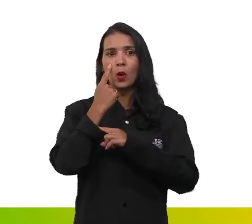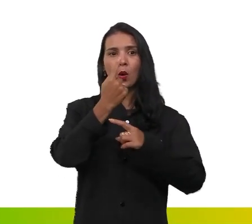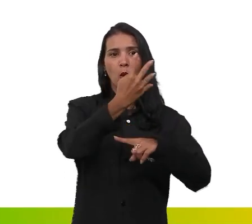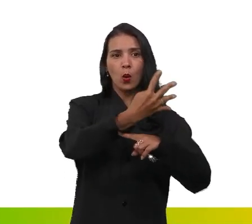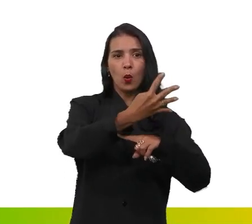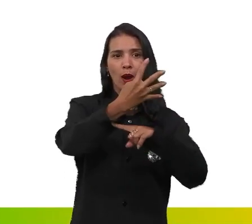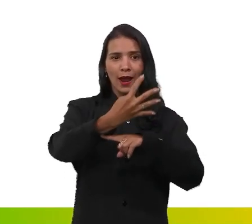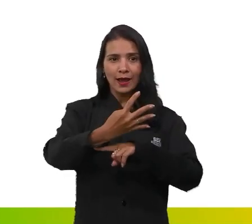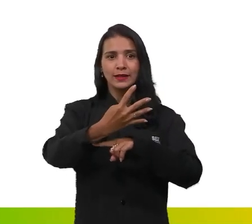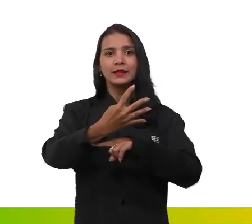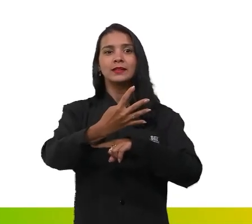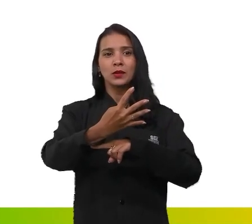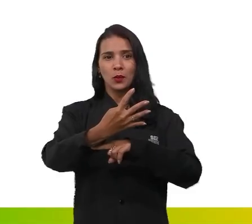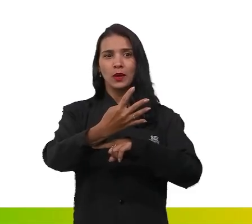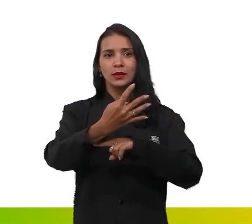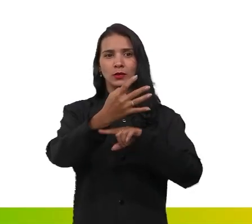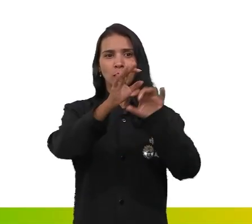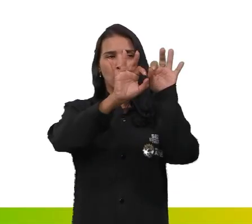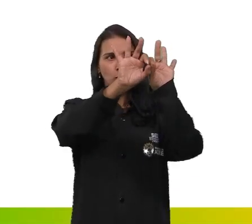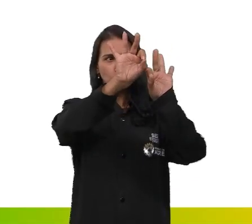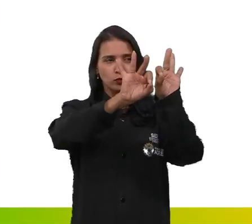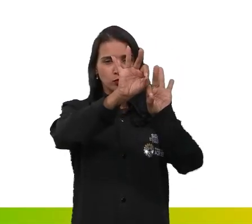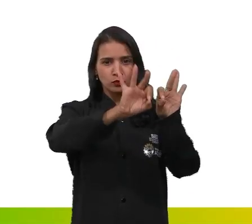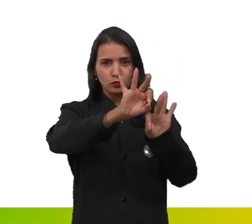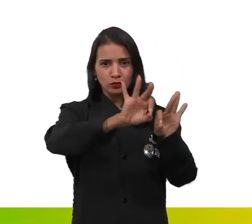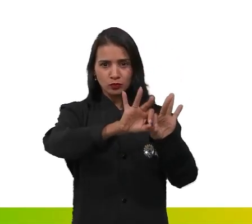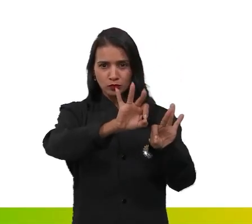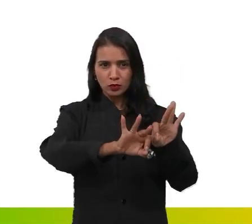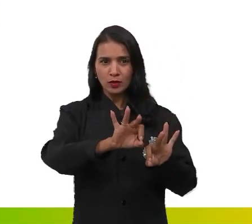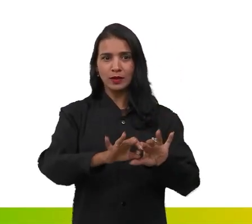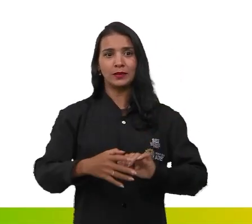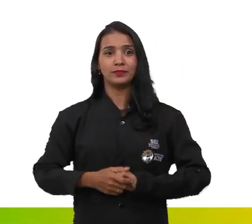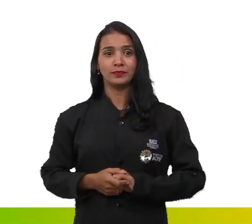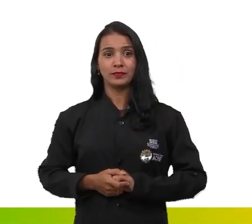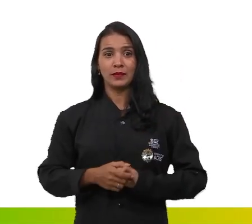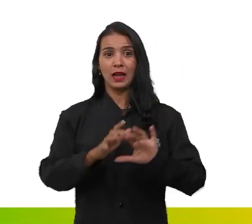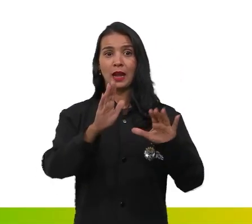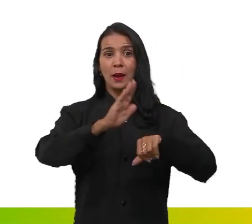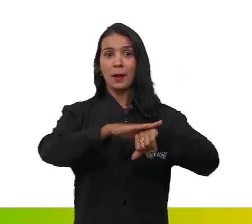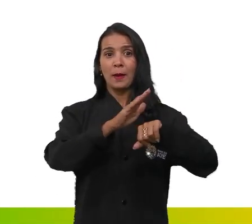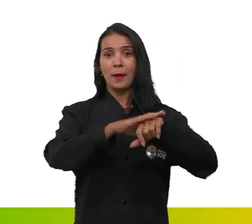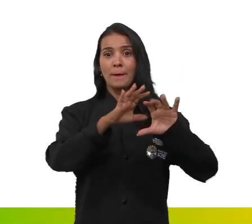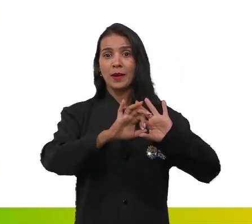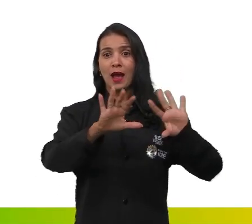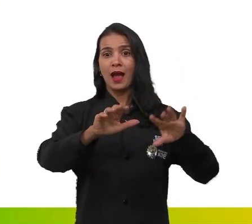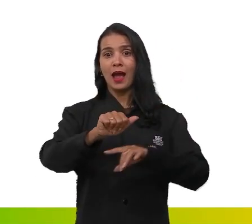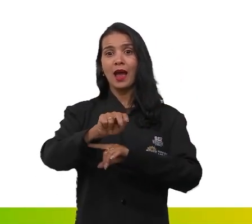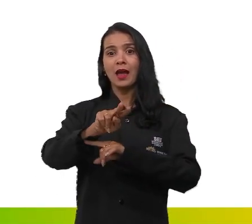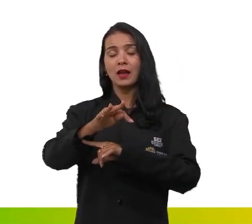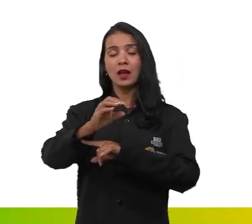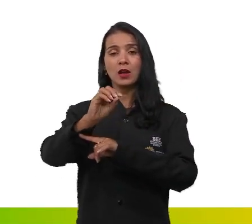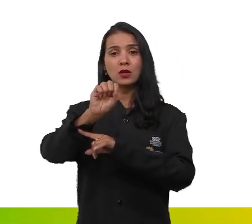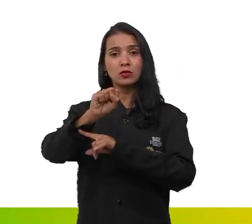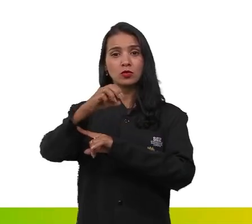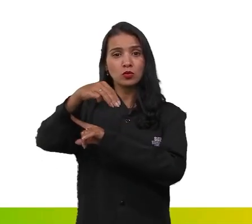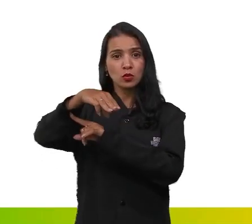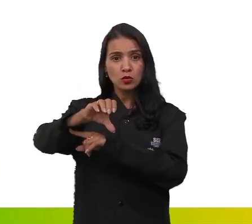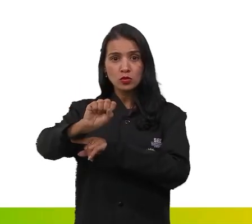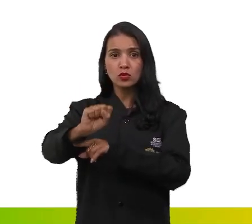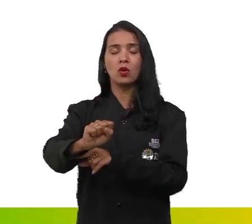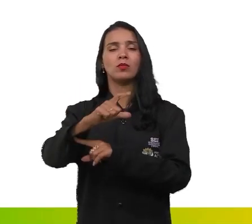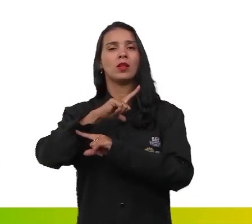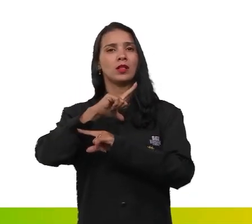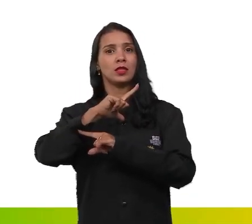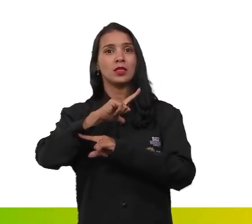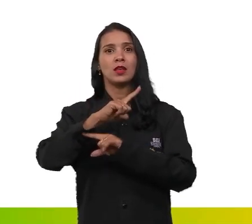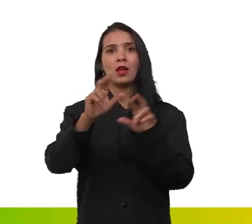44 cromossomos autossomos. Esses autossomos estão muito relacionados às características de altura, tipo